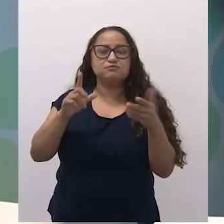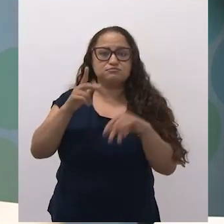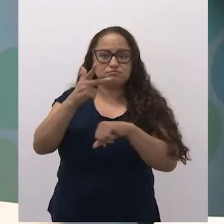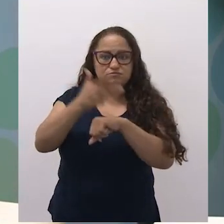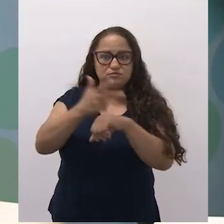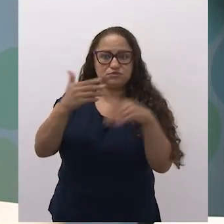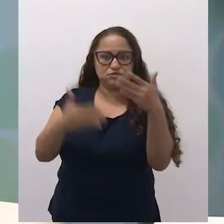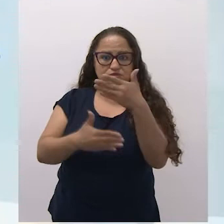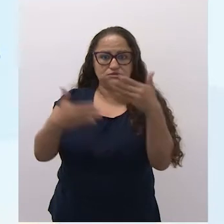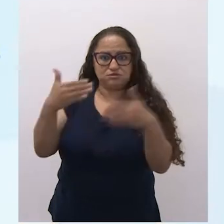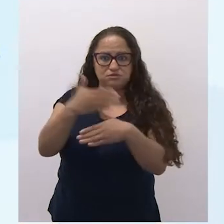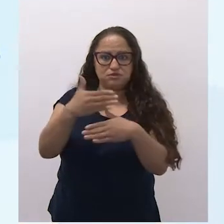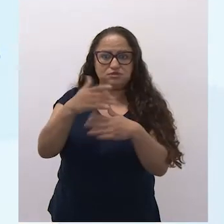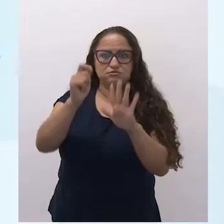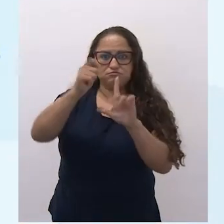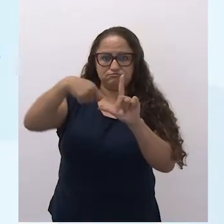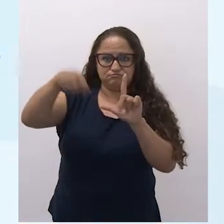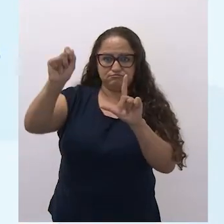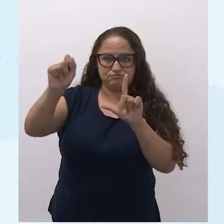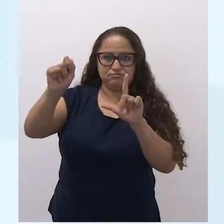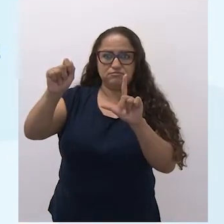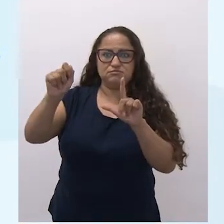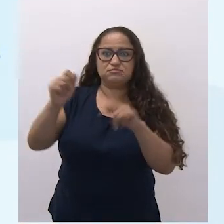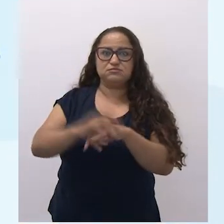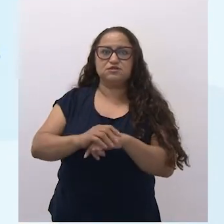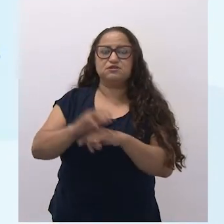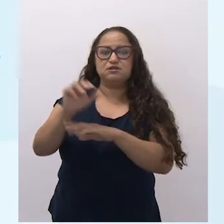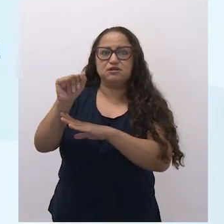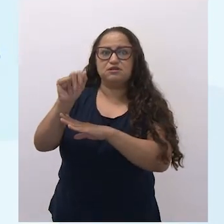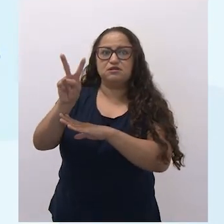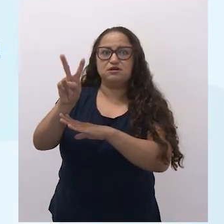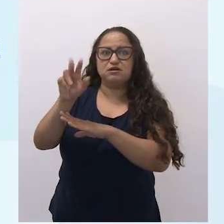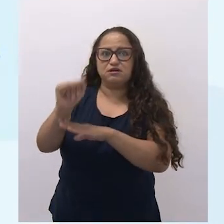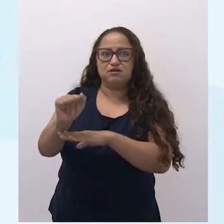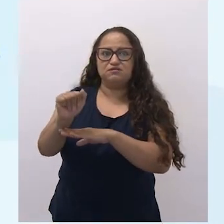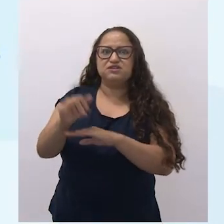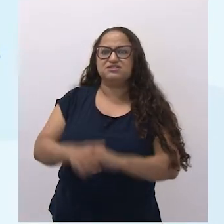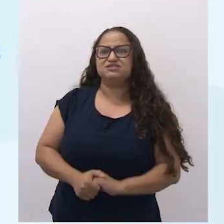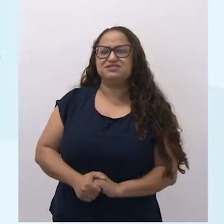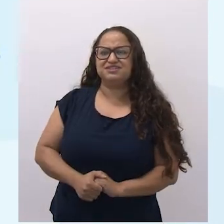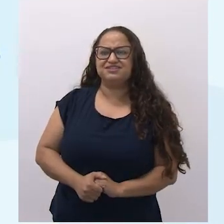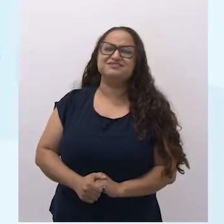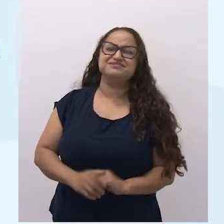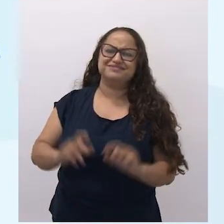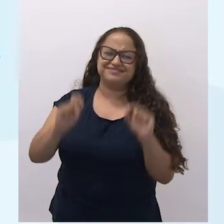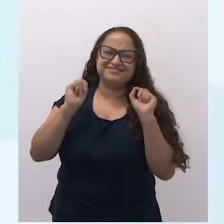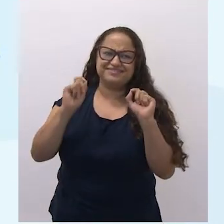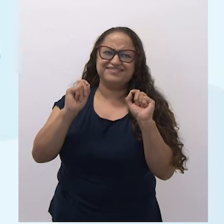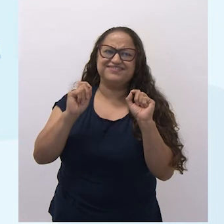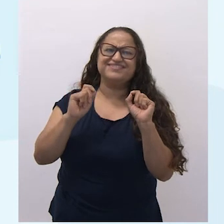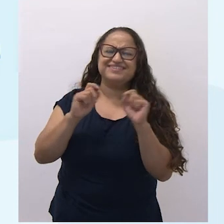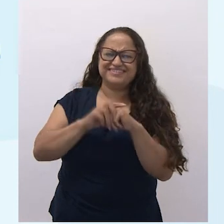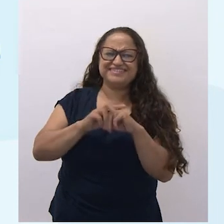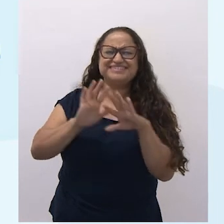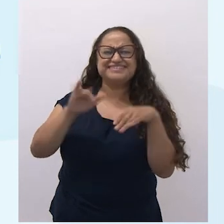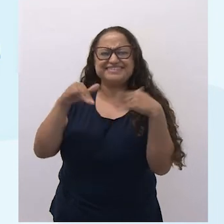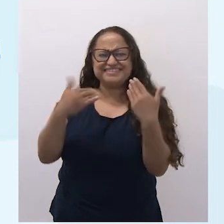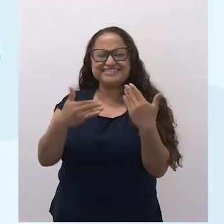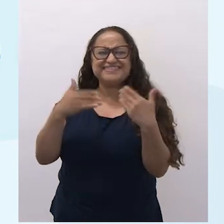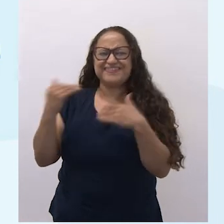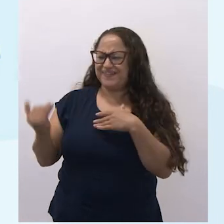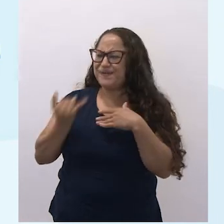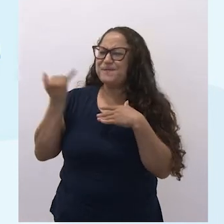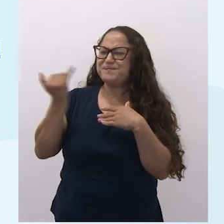slide de validação da AVA, por gentileza. Obrigada. Então, aqui, só para relembrarmos, né, da importância